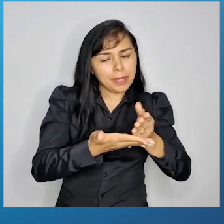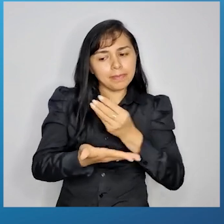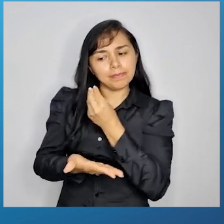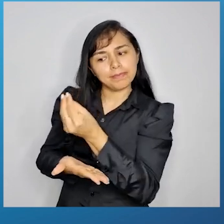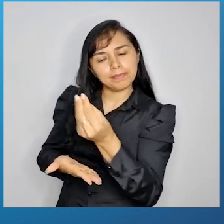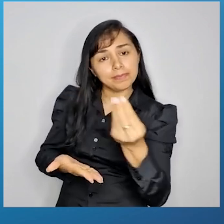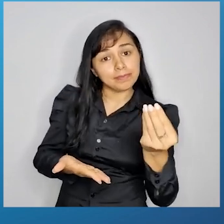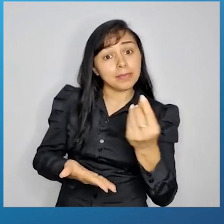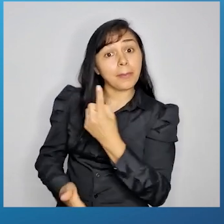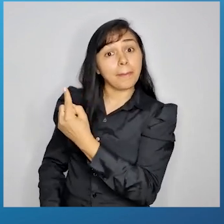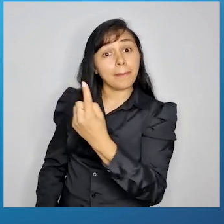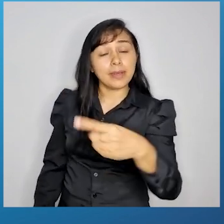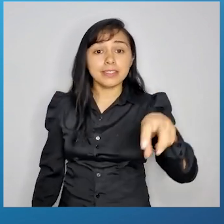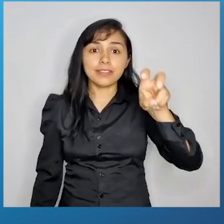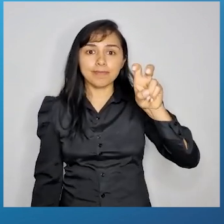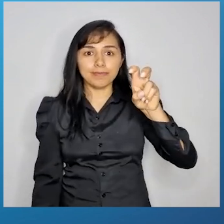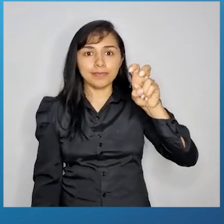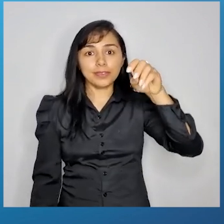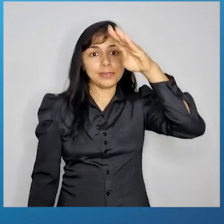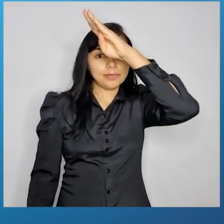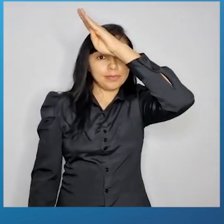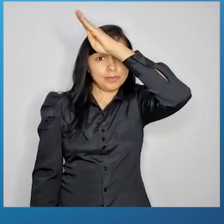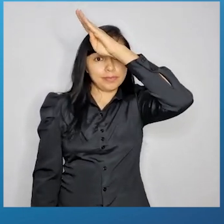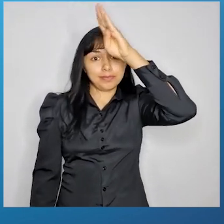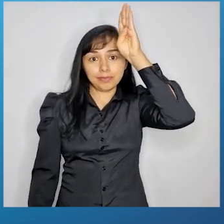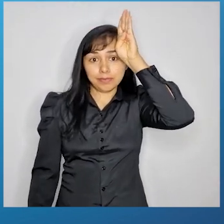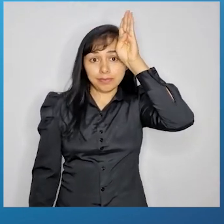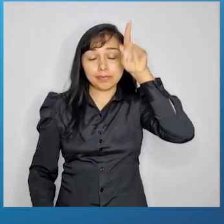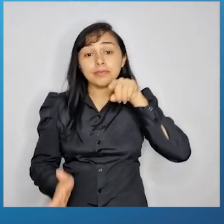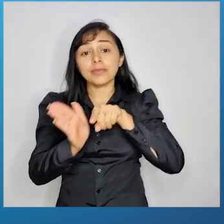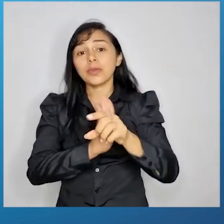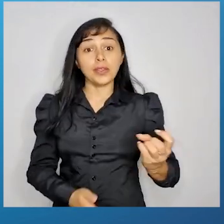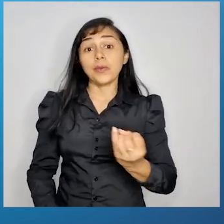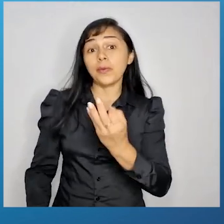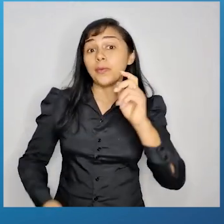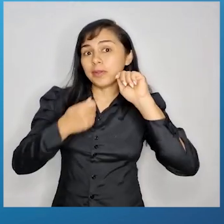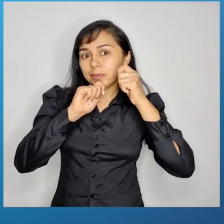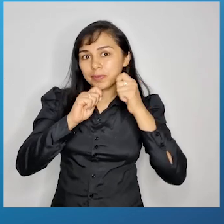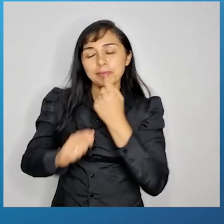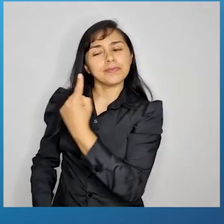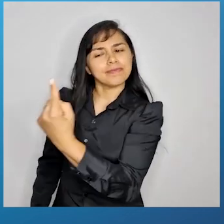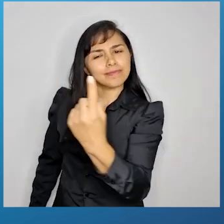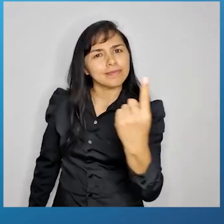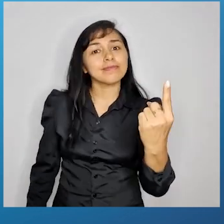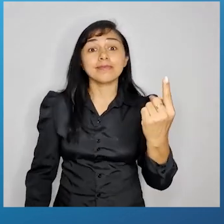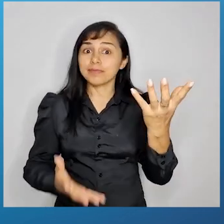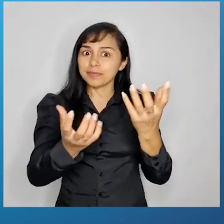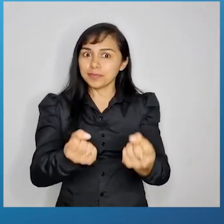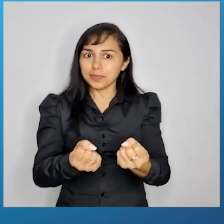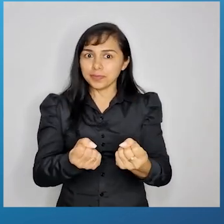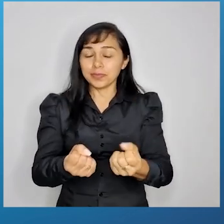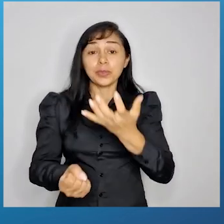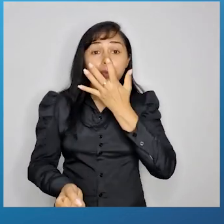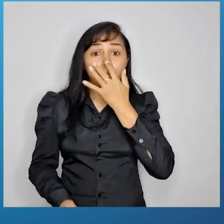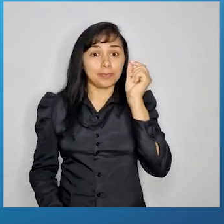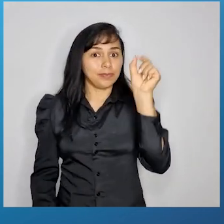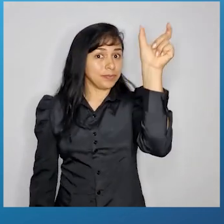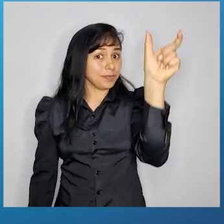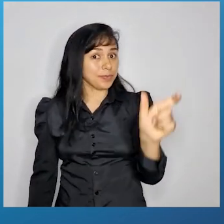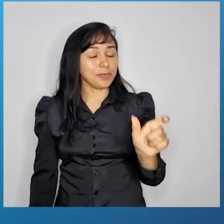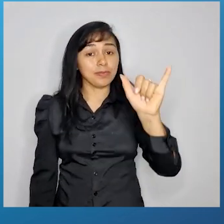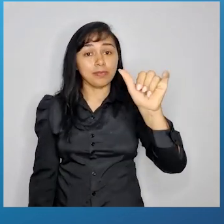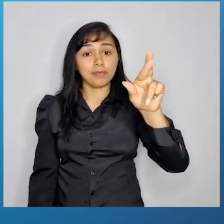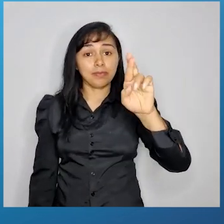sobrinhos. Quantos bombons receberá cada um? Então, observem que ela tem 30 unidades